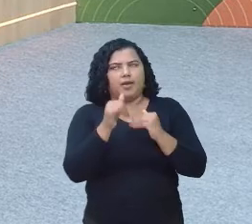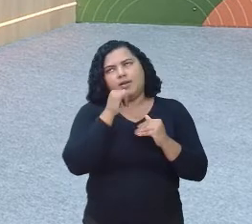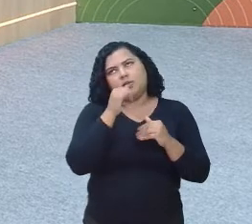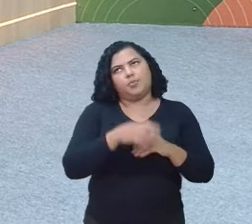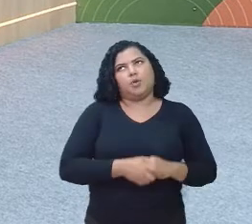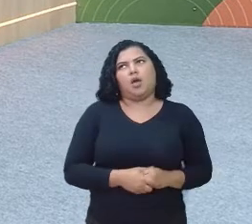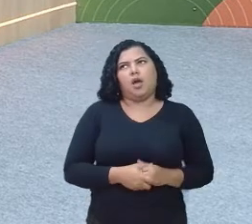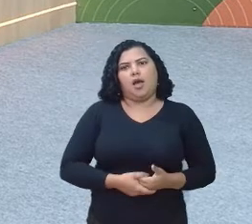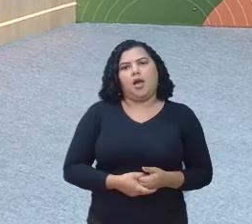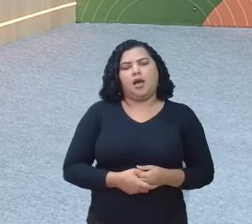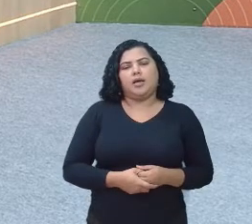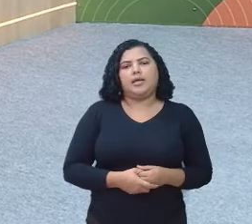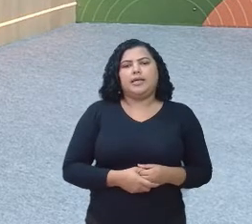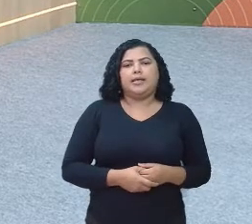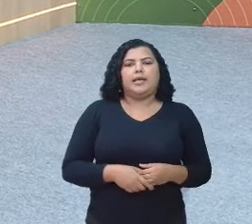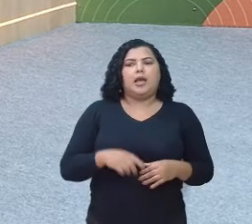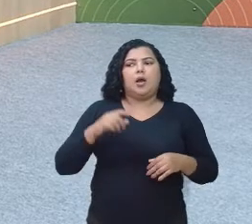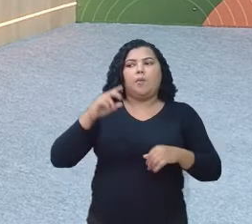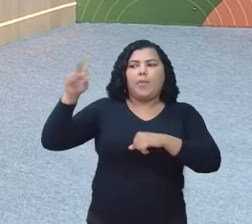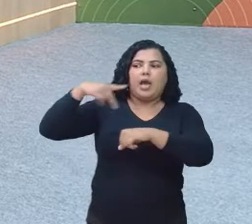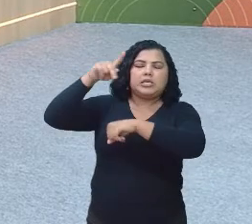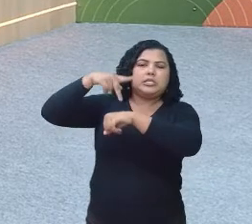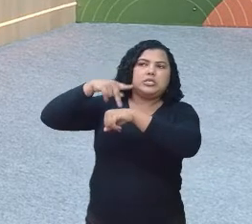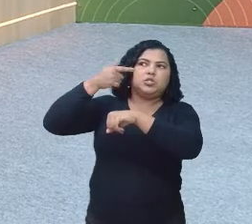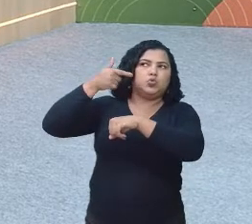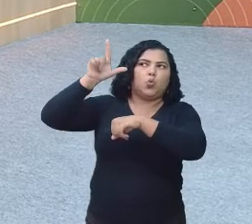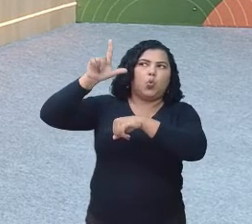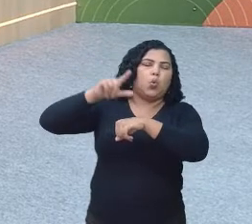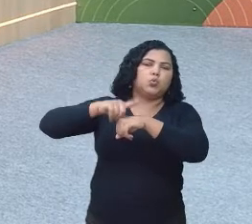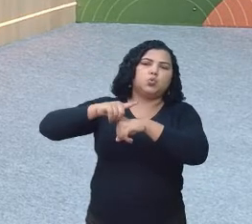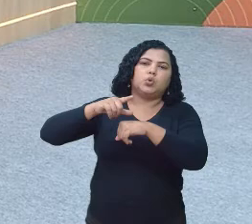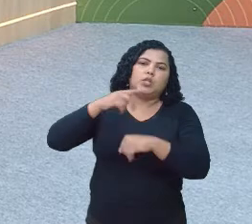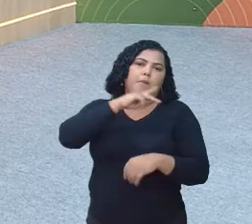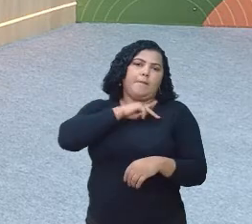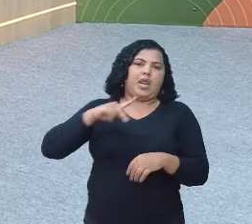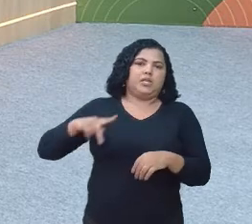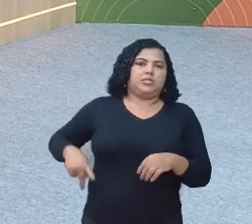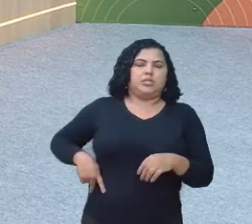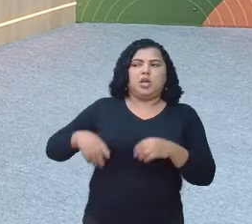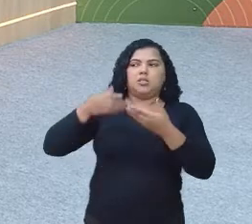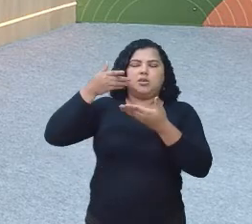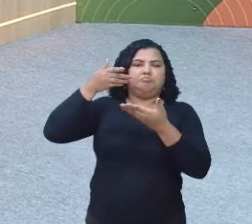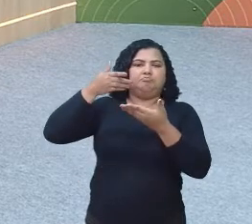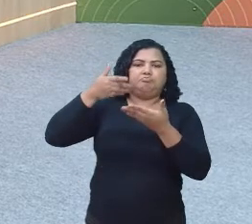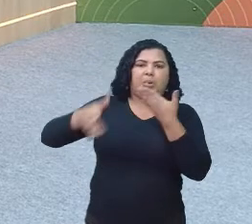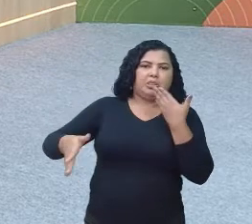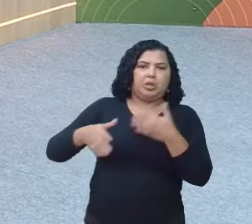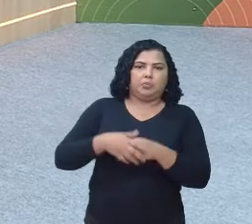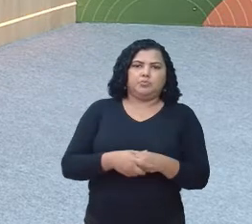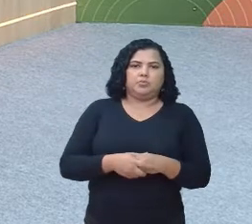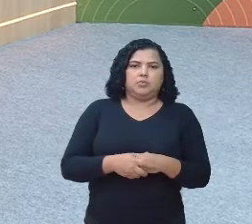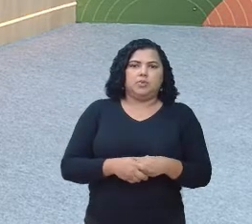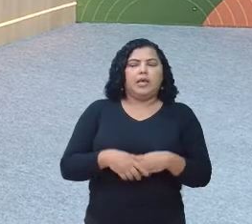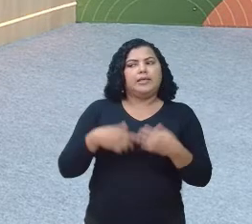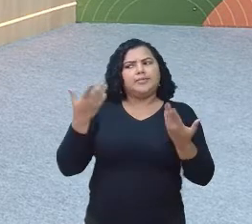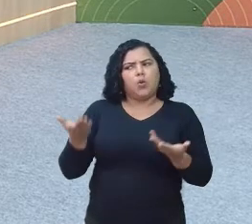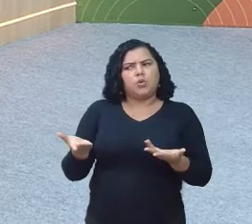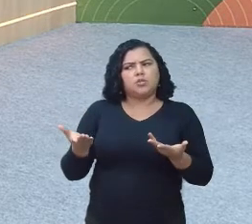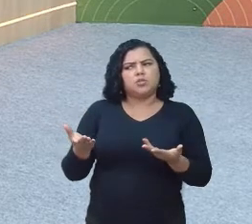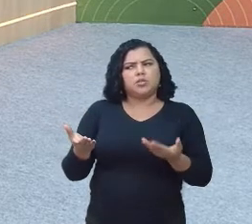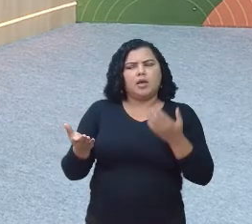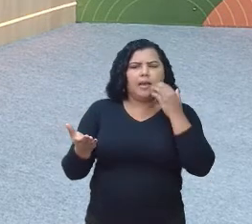caiu um presidente em outro país, do outro lado do mundo. Então, será que essa queda